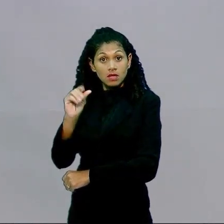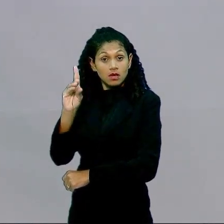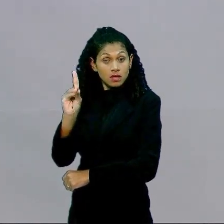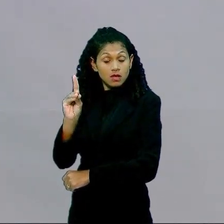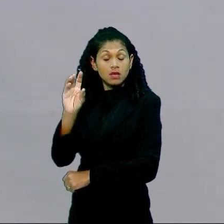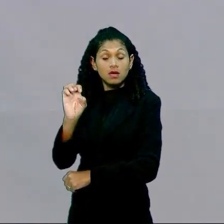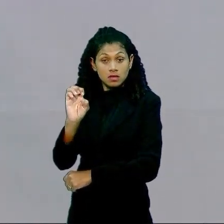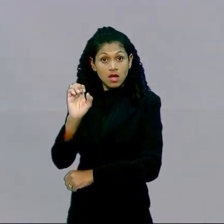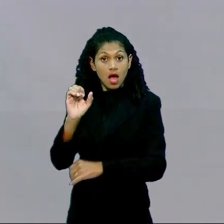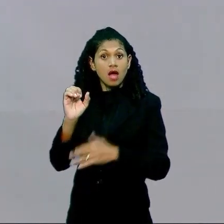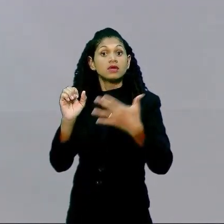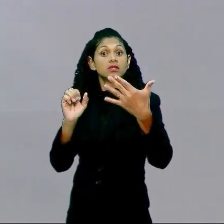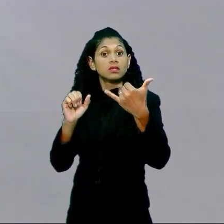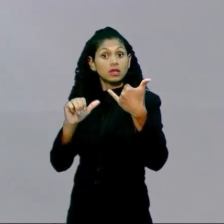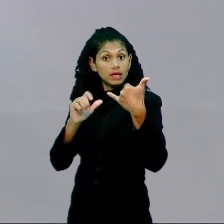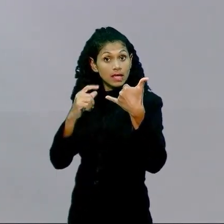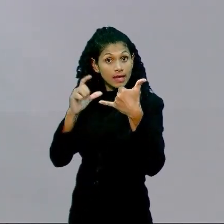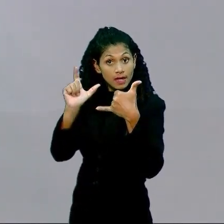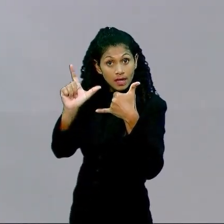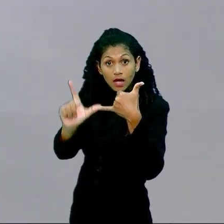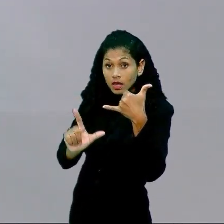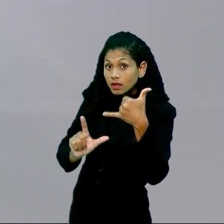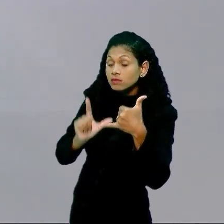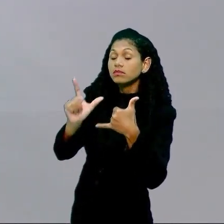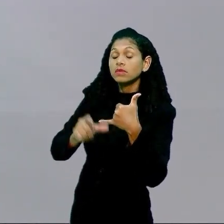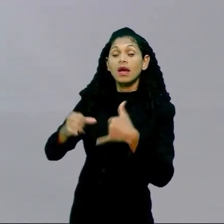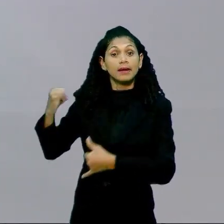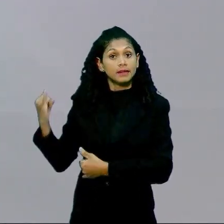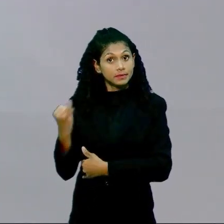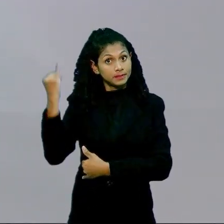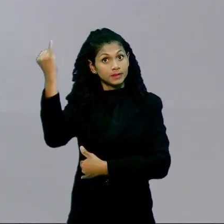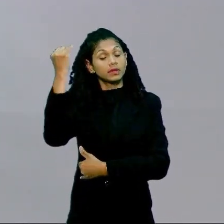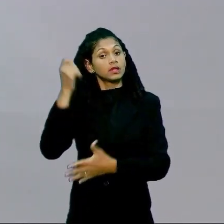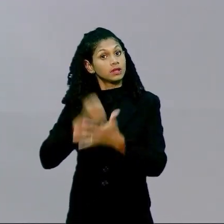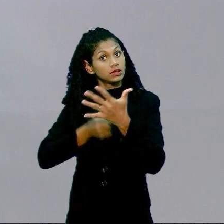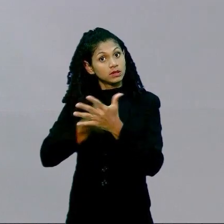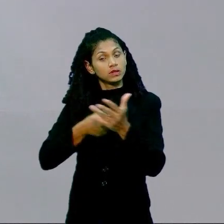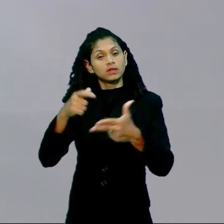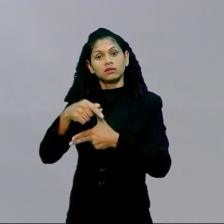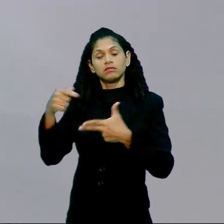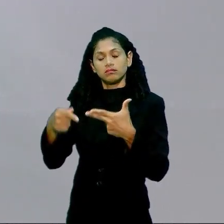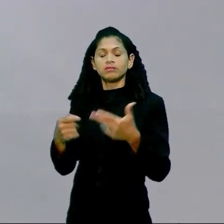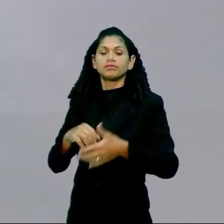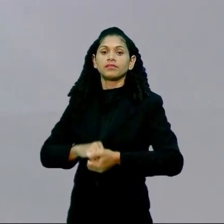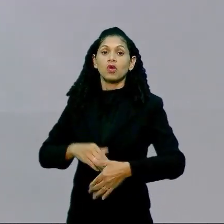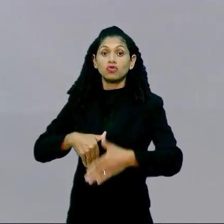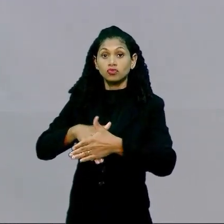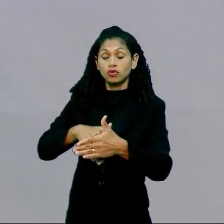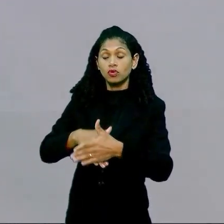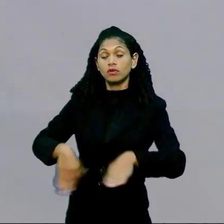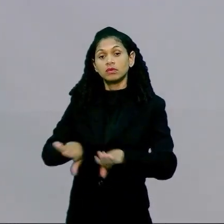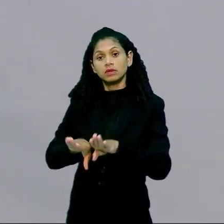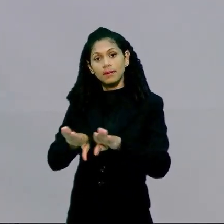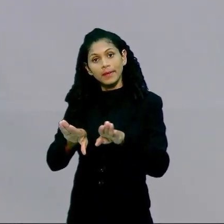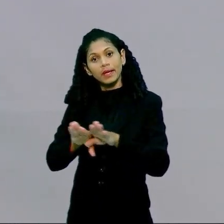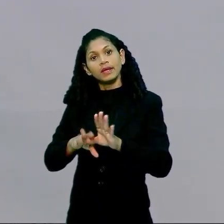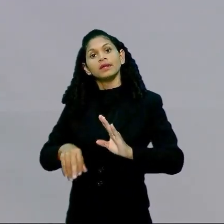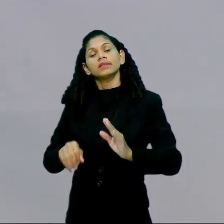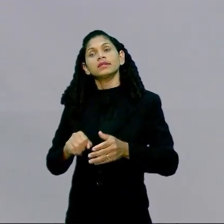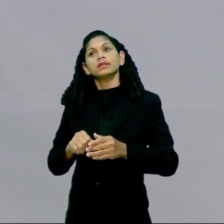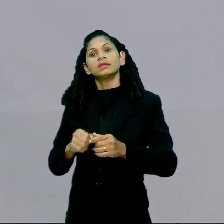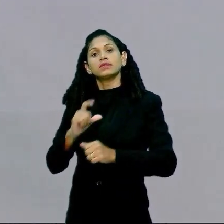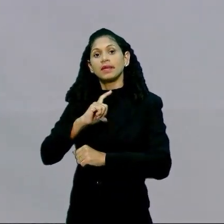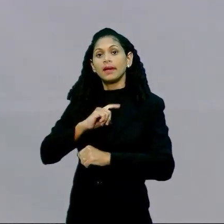jogos também têm esse mesmo direcionamento, porém, nos jogos a gente começa a inserir o aspecto de regra. Compreendido, mas